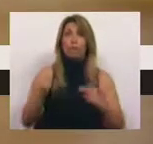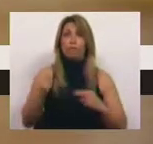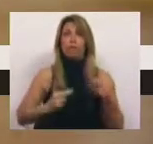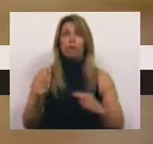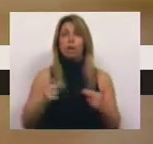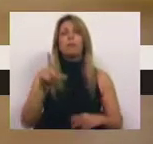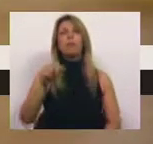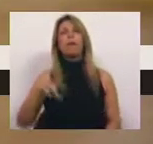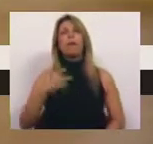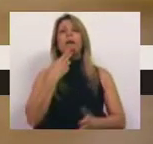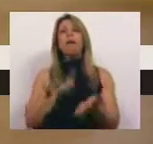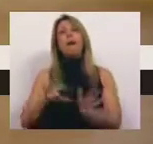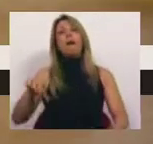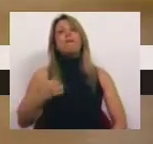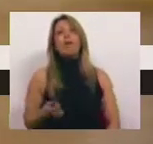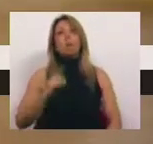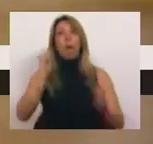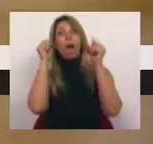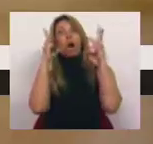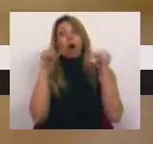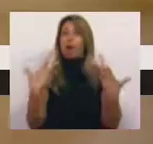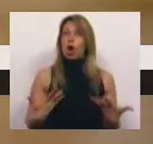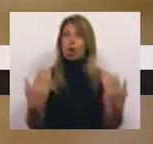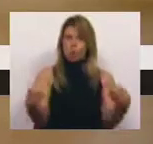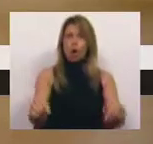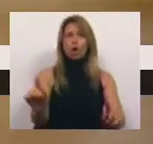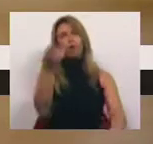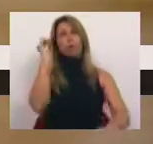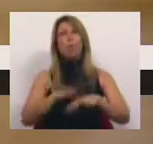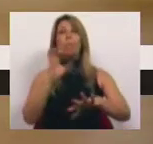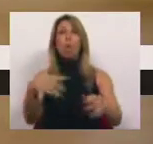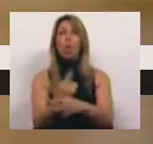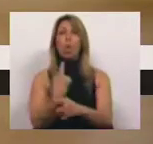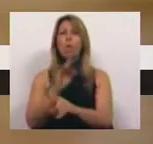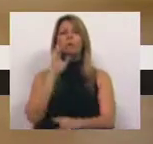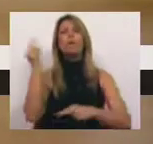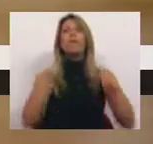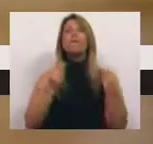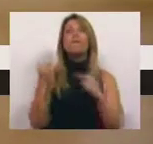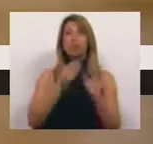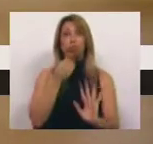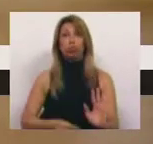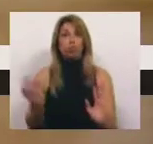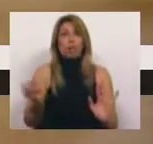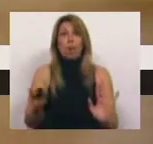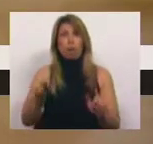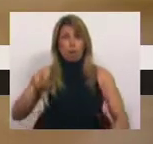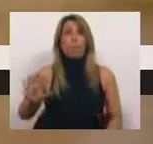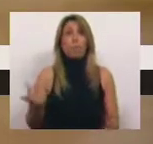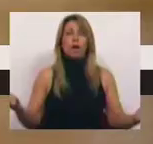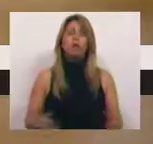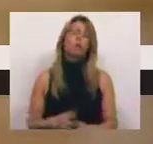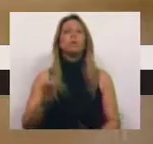que os verdes não acordaram só agora para a injustiça fiscal que está instalada no nosso país. Não foi, portanto, a